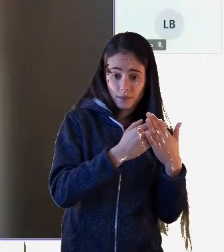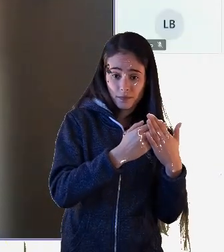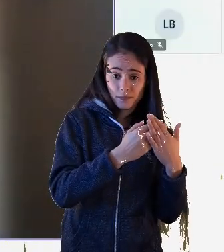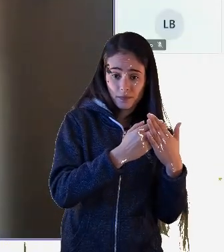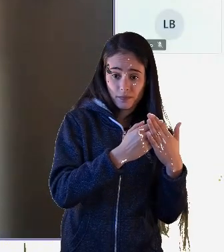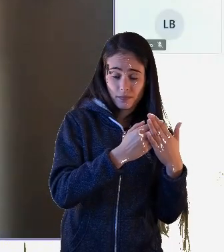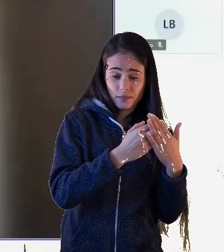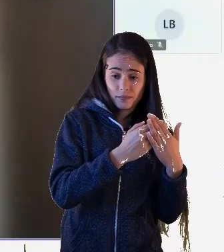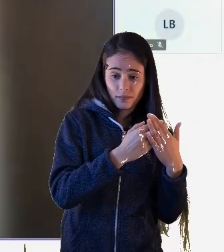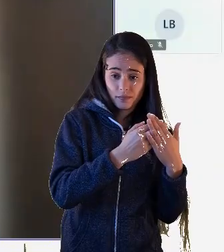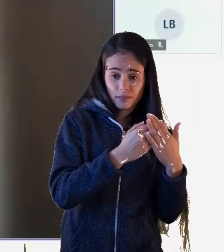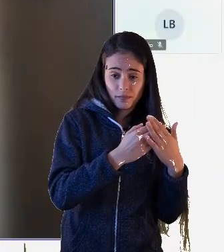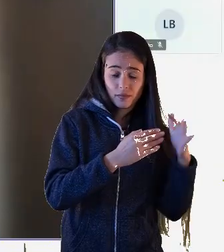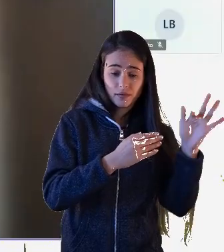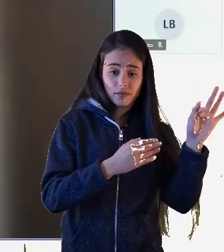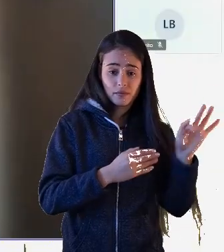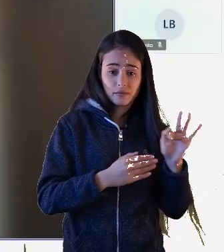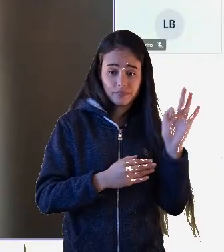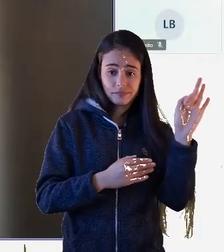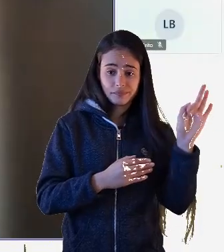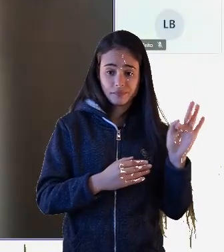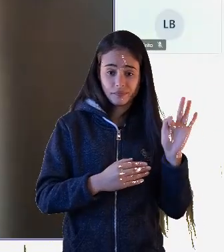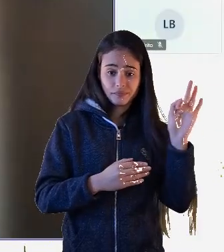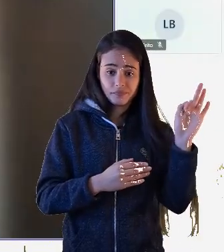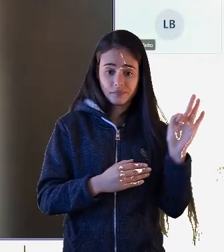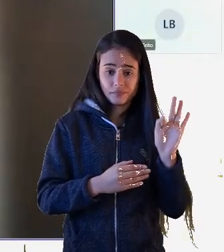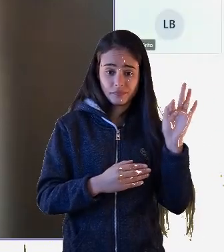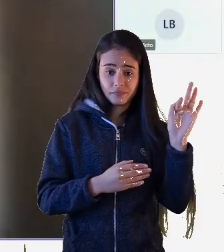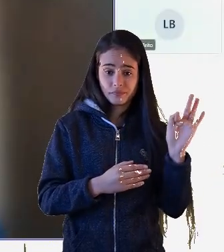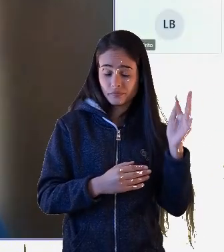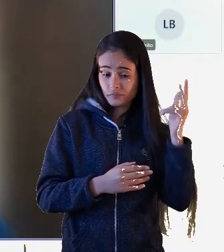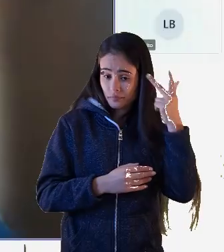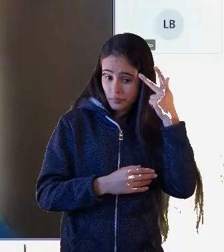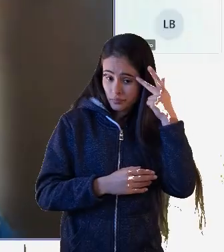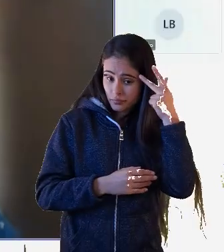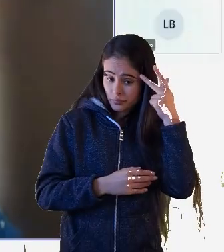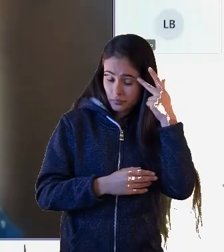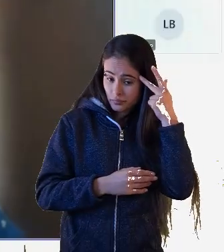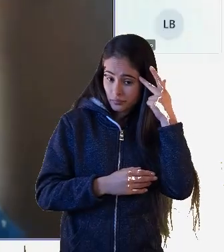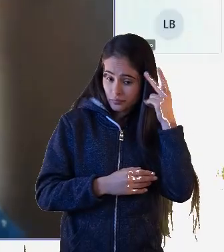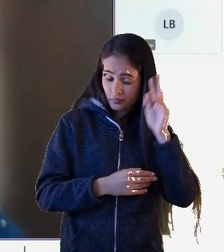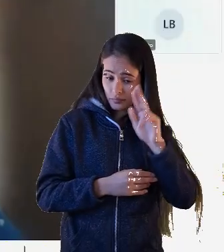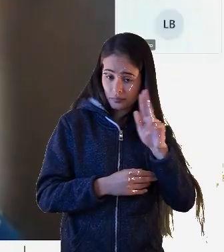Lelo, você quer comentar? Quer? Não sei se mais alguém.